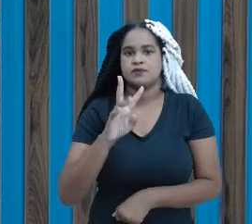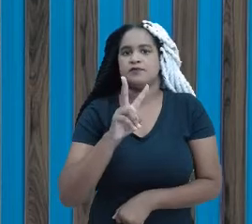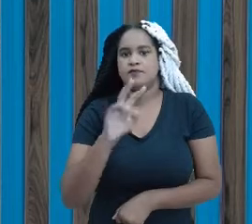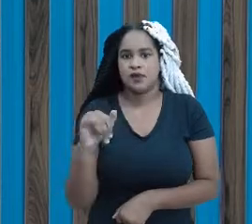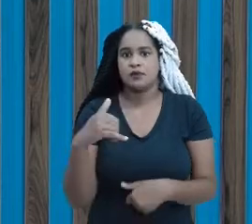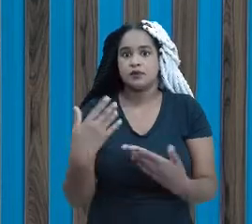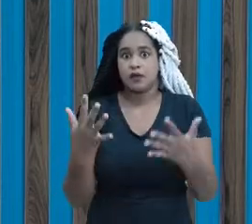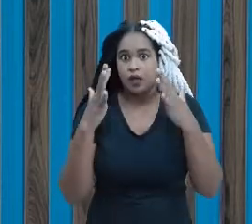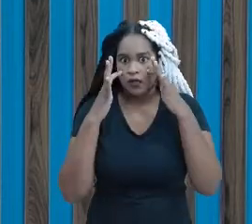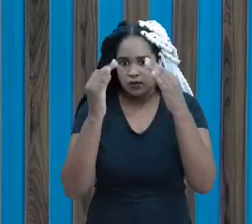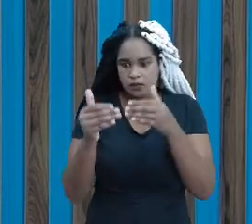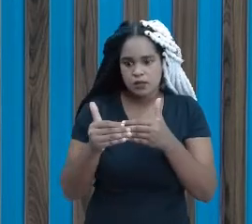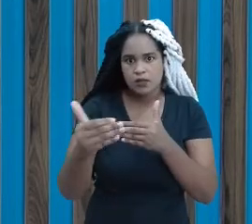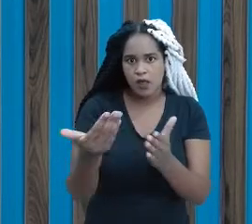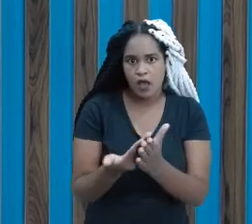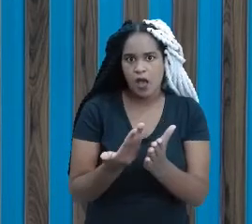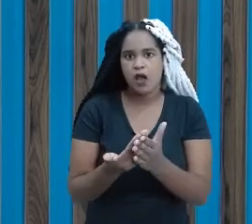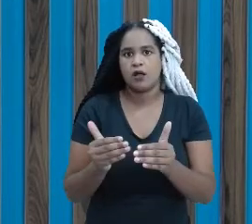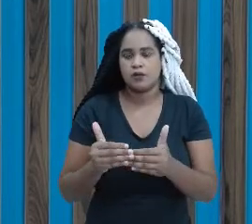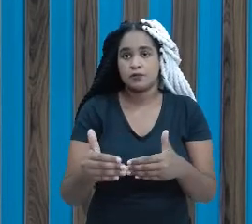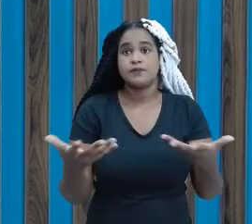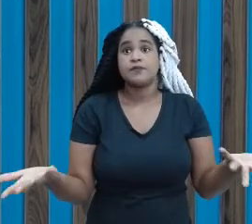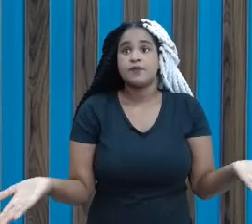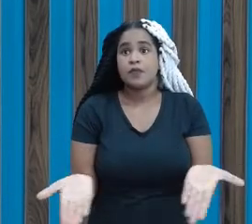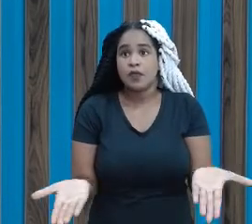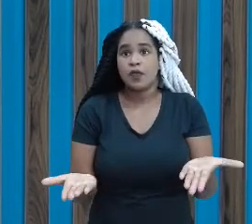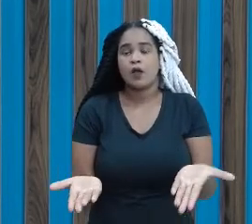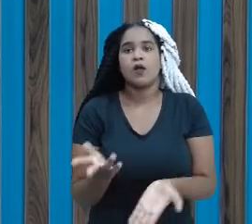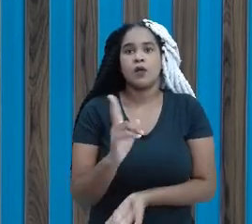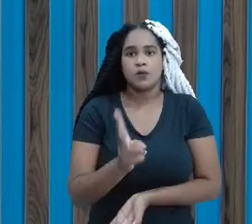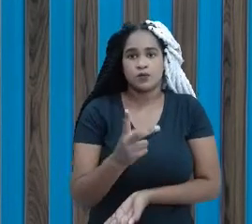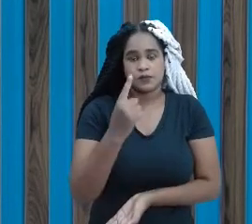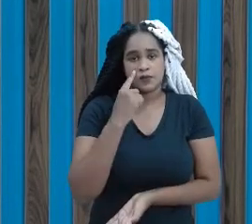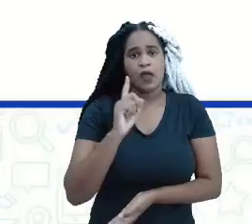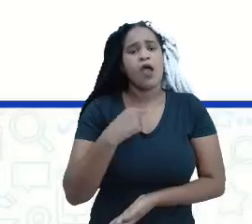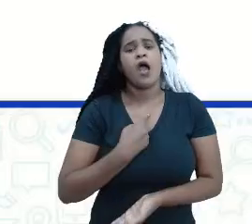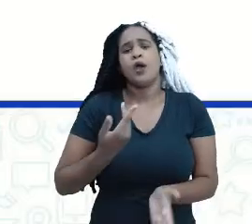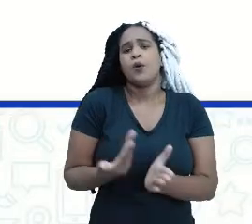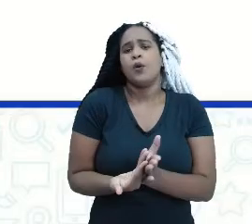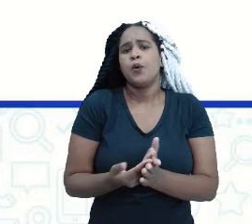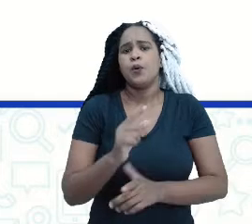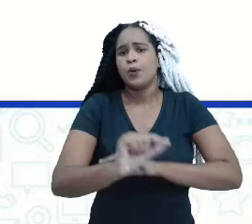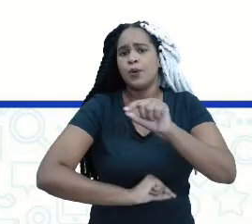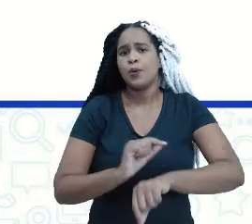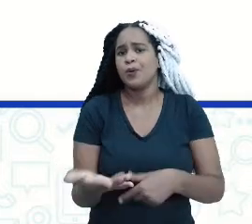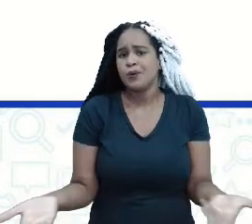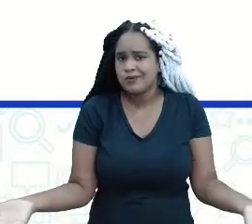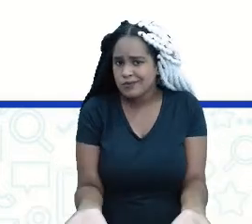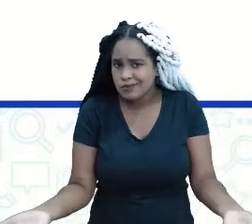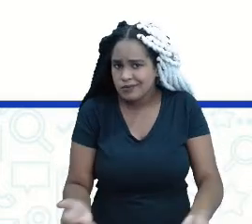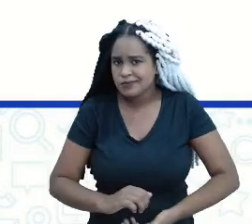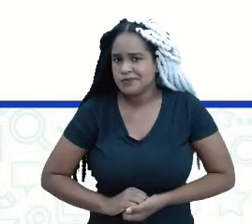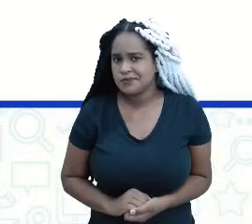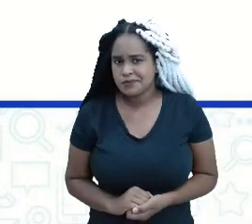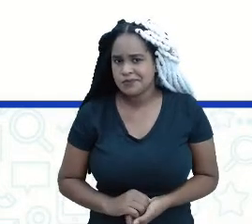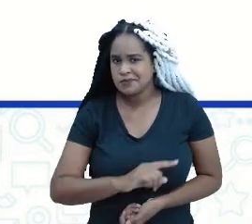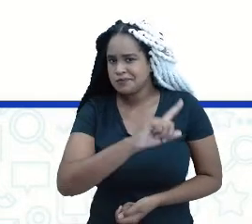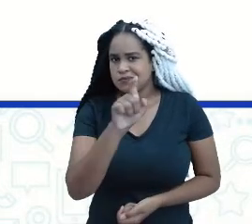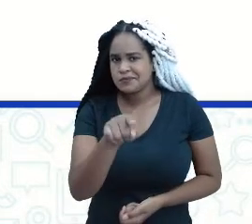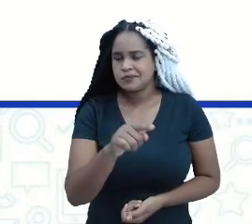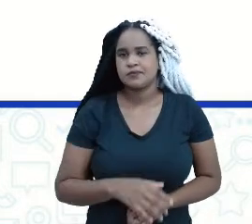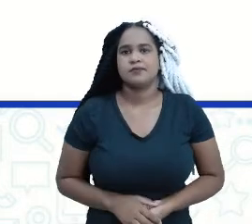próxima aula, tá certo? Vamos continuar aqui. Então, ó, o que foi que a gente viu nessa aula de hoje,